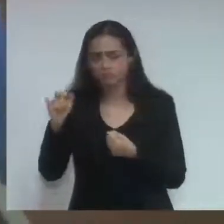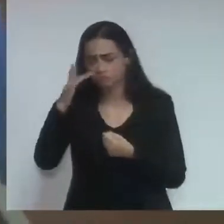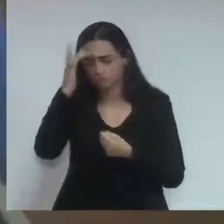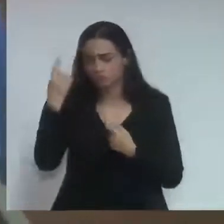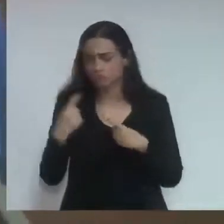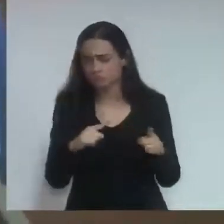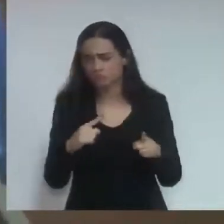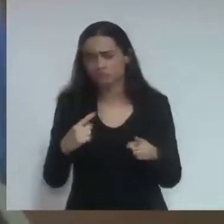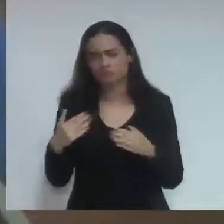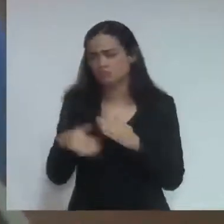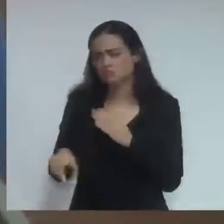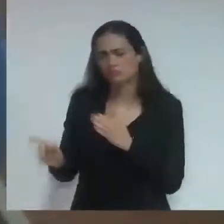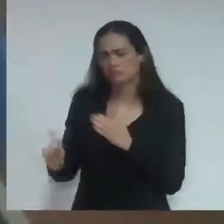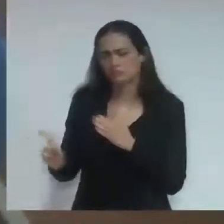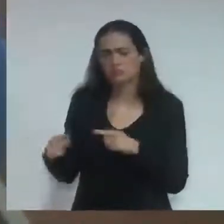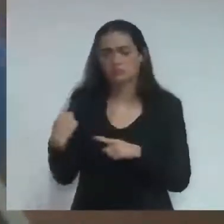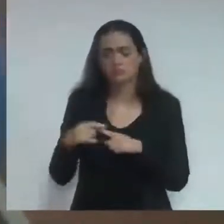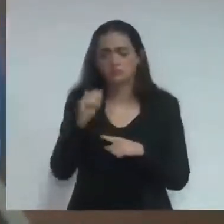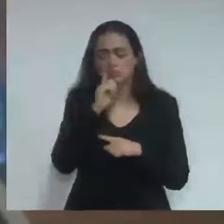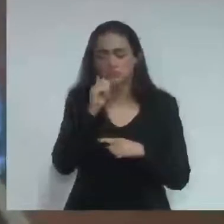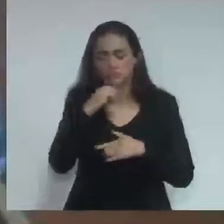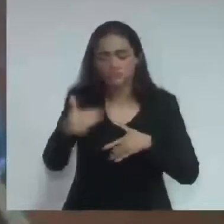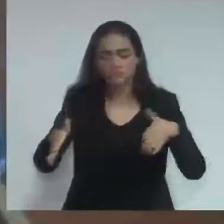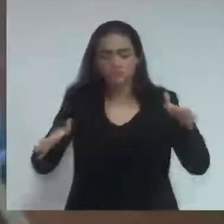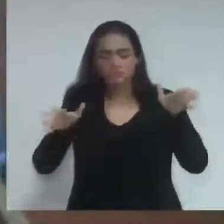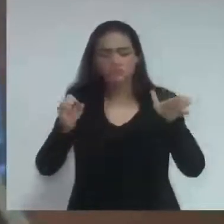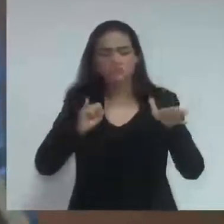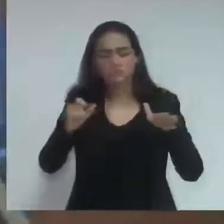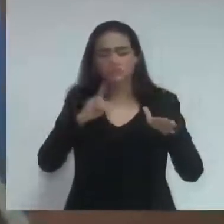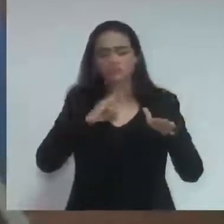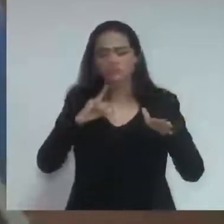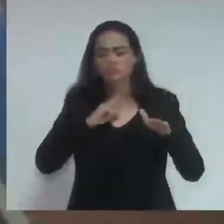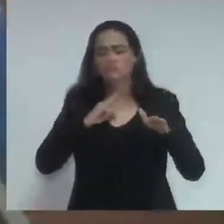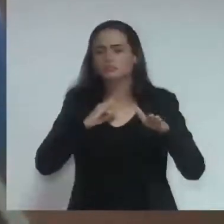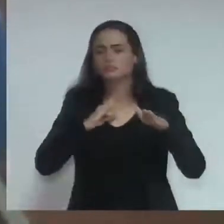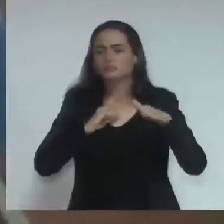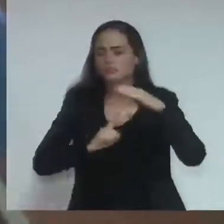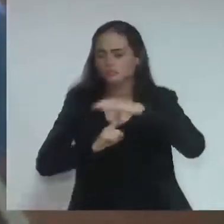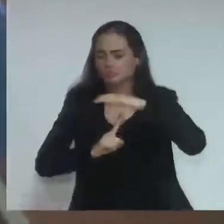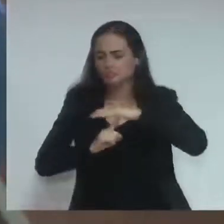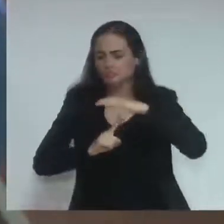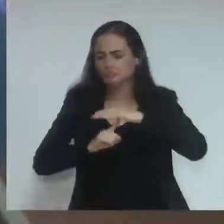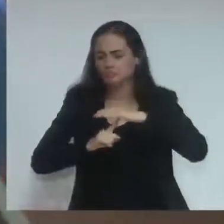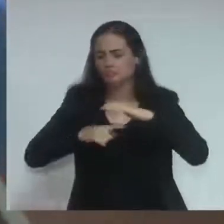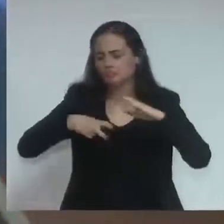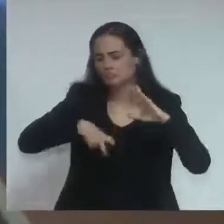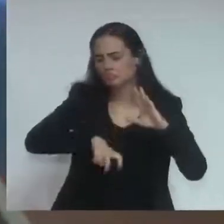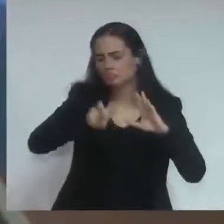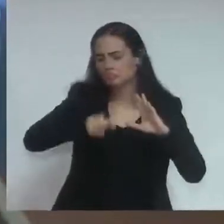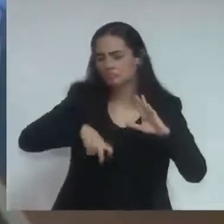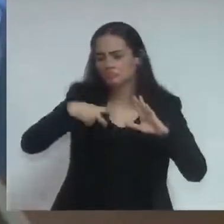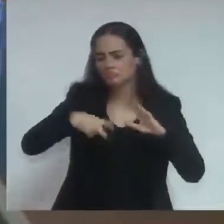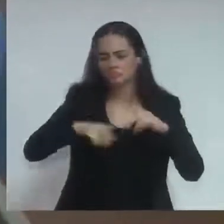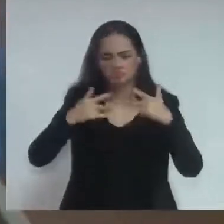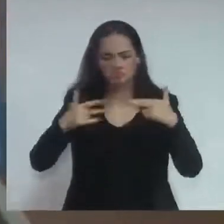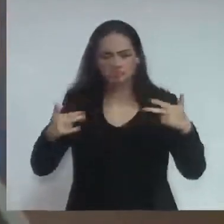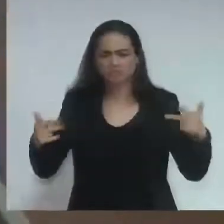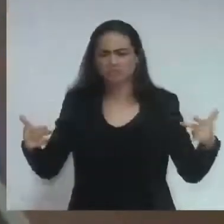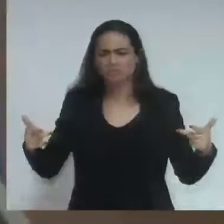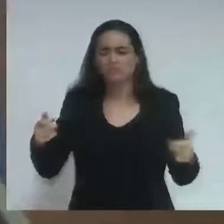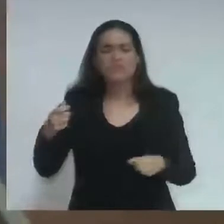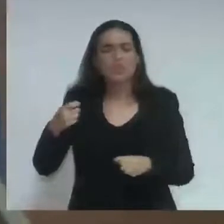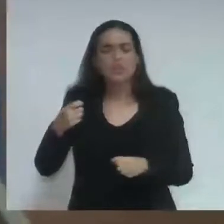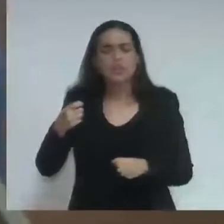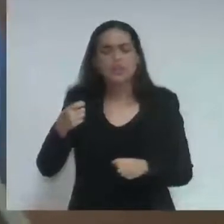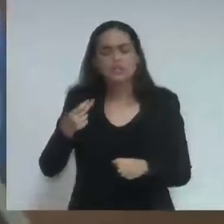lá dentro. Foram eles que construíram. Tem um parquinho para eles usarem. Eles que fizeram com recurso próprio mesmo em área